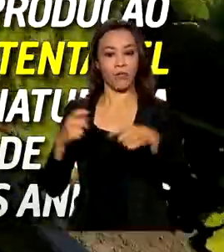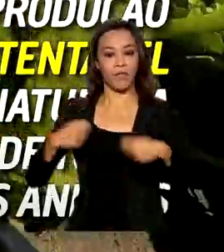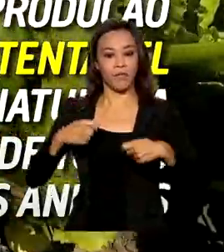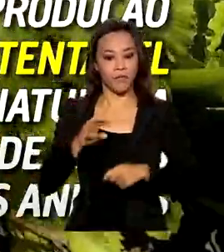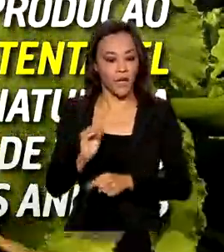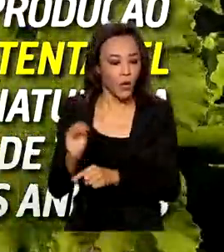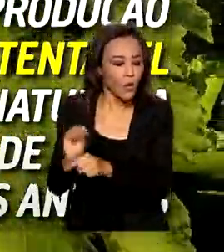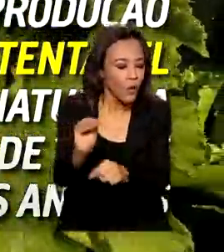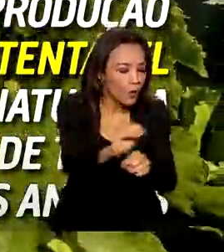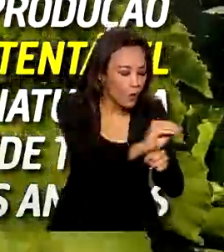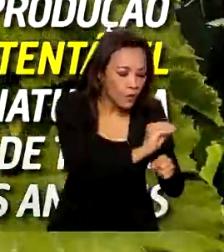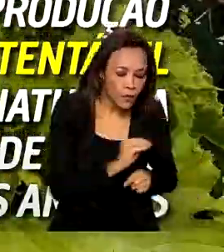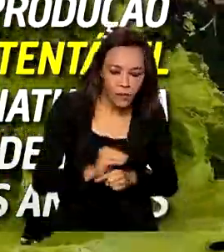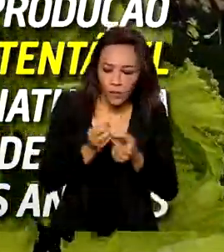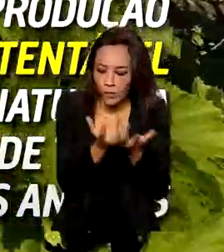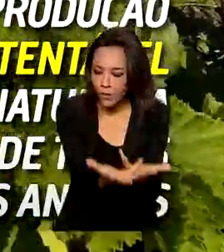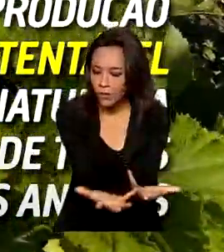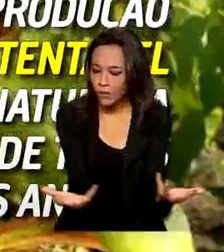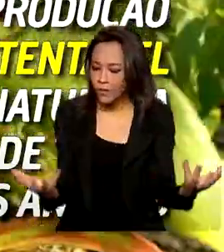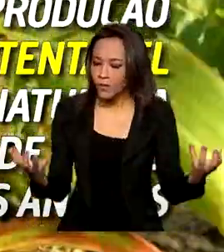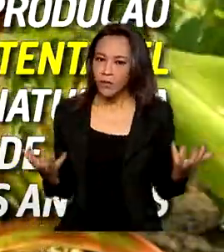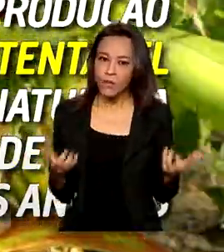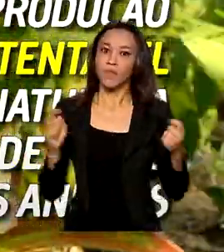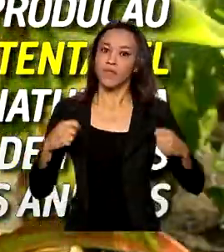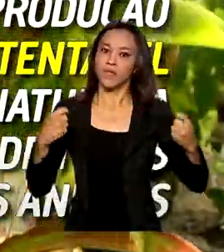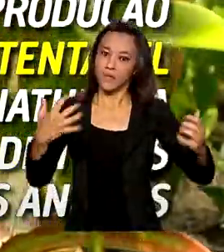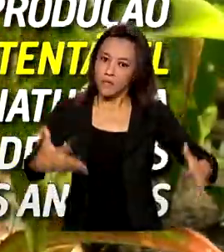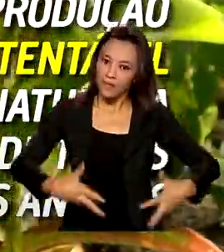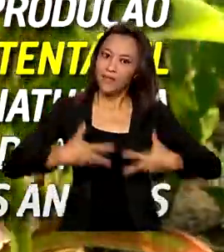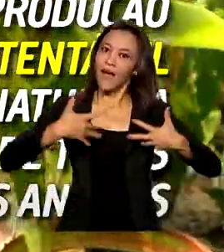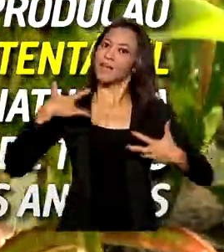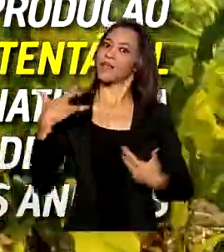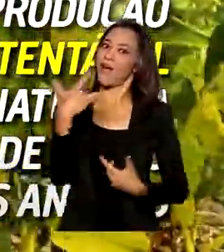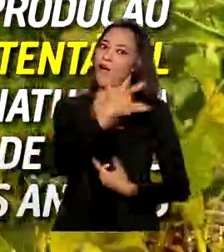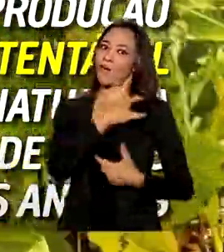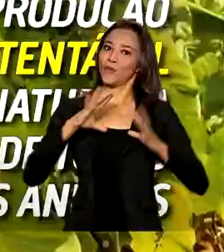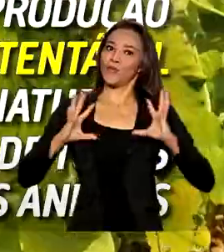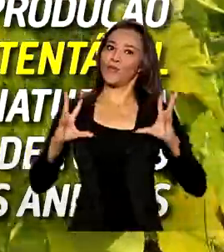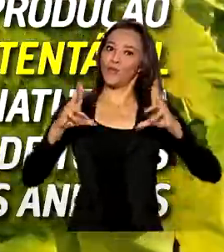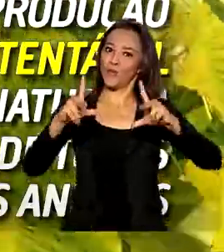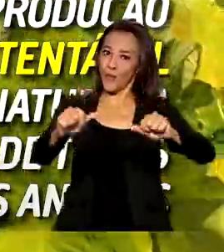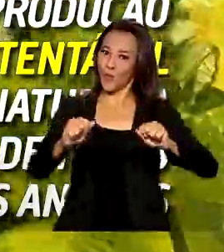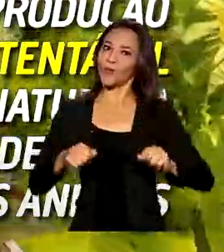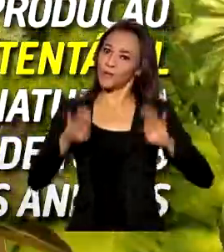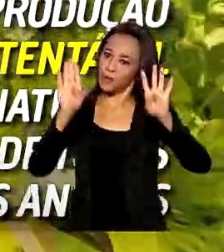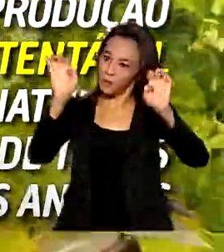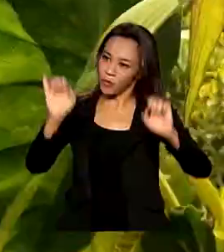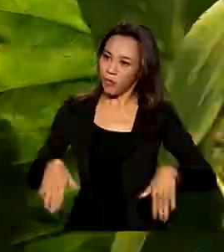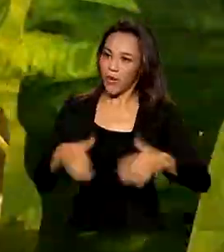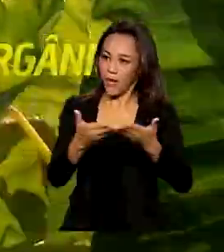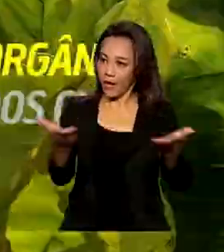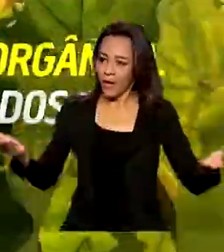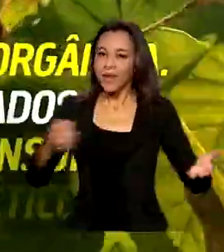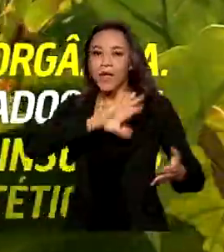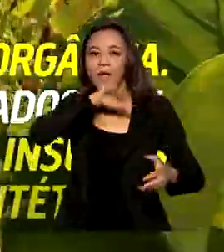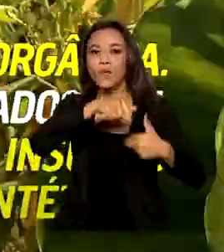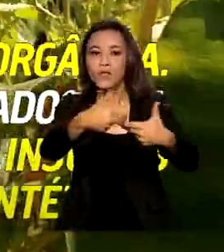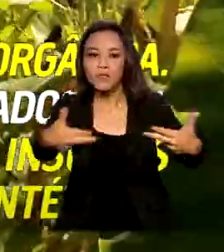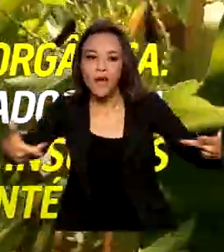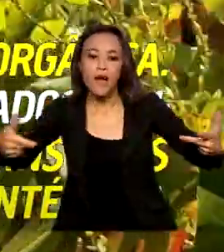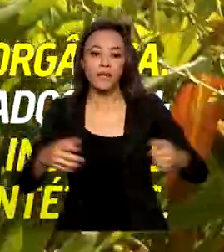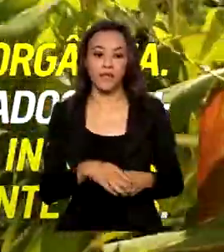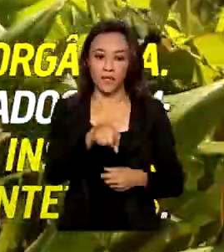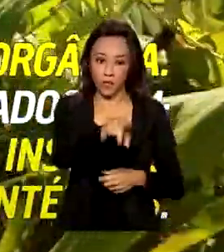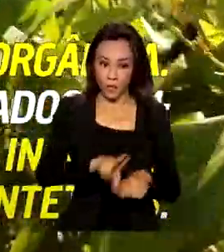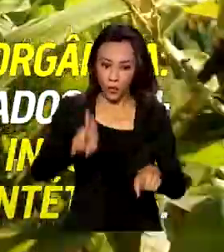e harmônica com a natureza. Deve promover a saúde de todos e preservar o bem-estar dos animais. No cultivo de